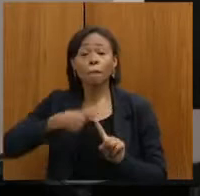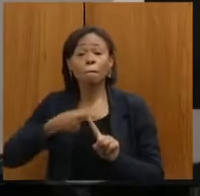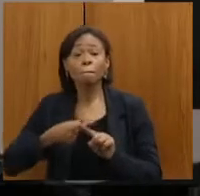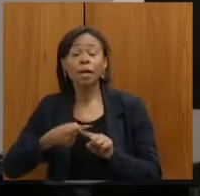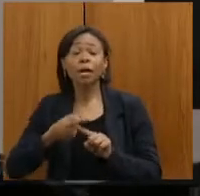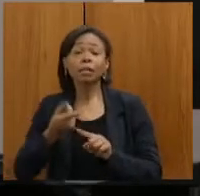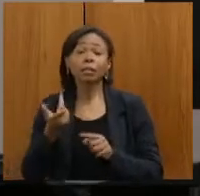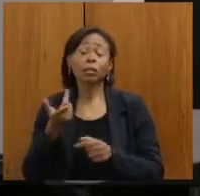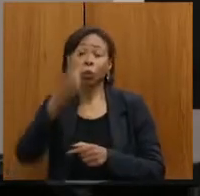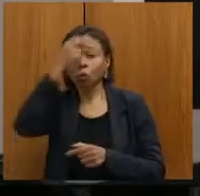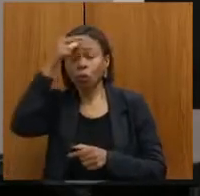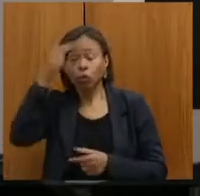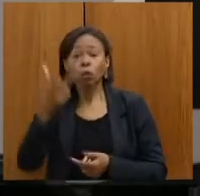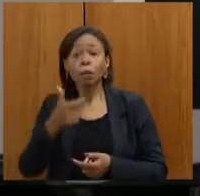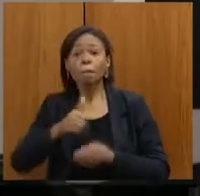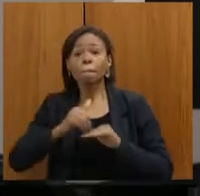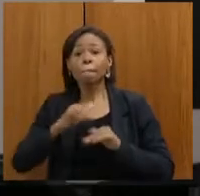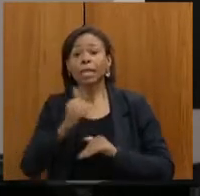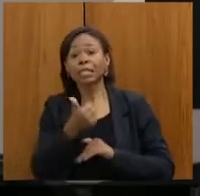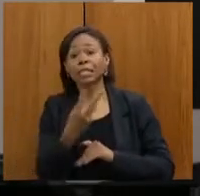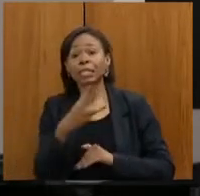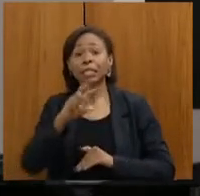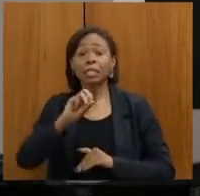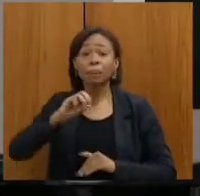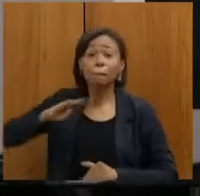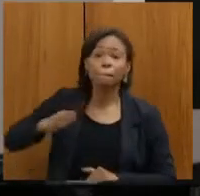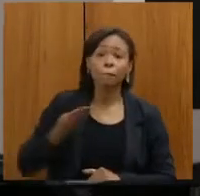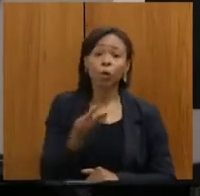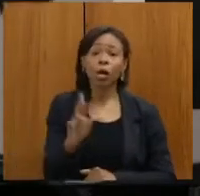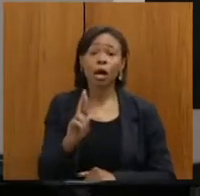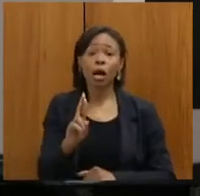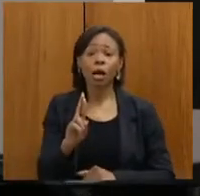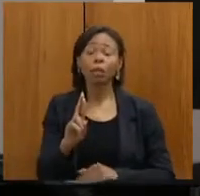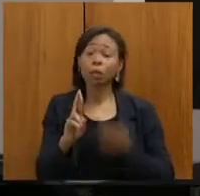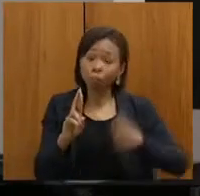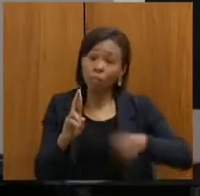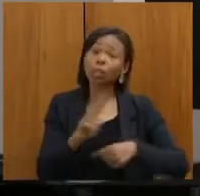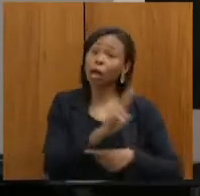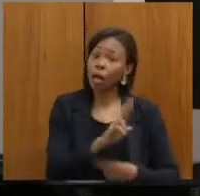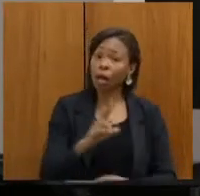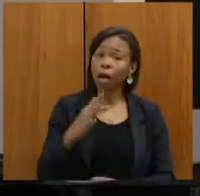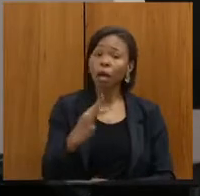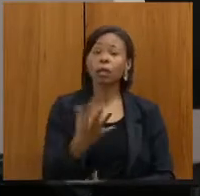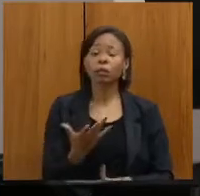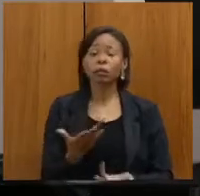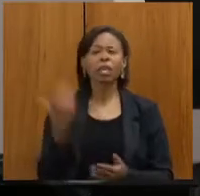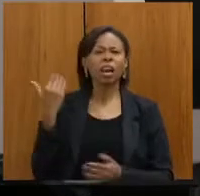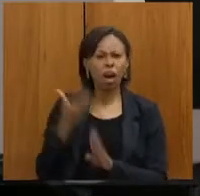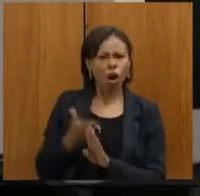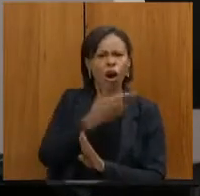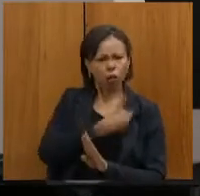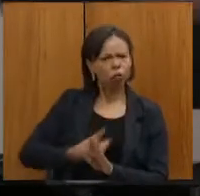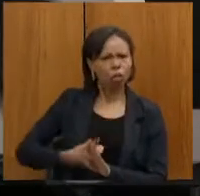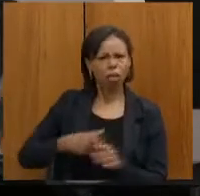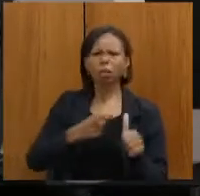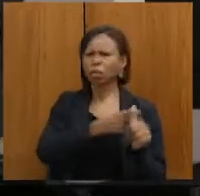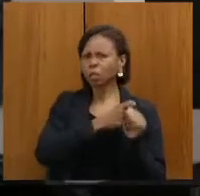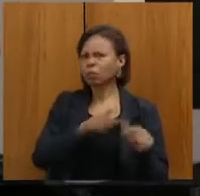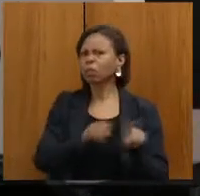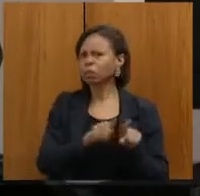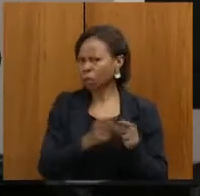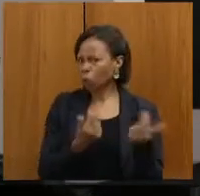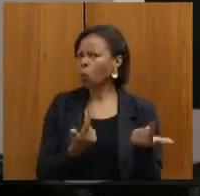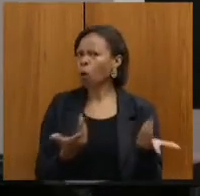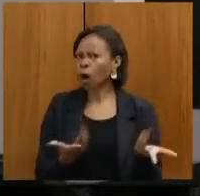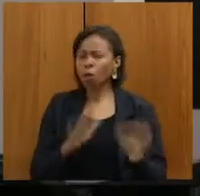130 milhões de reais senão regime de operação o governo passado tinha essa dívida também como os outros tiveram com